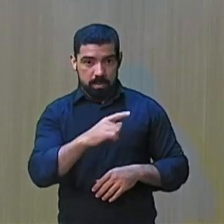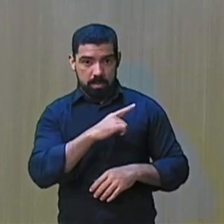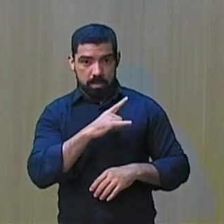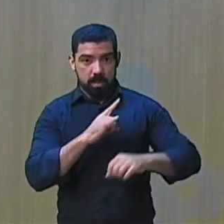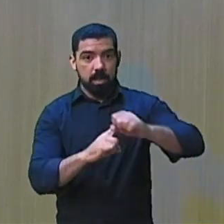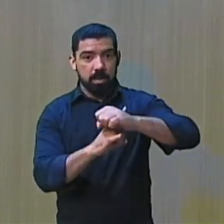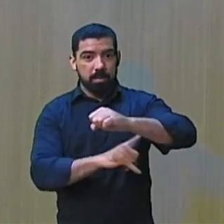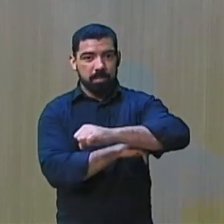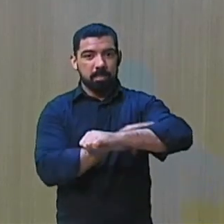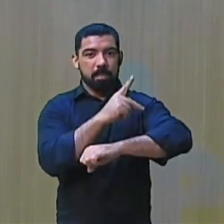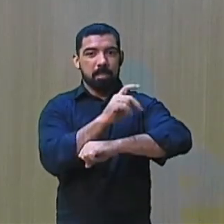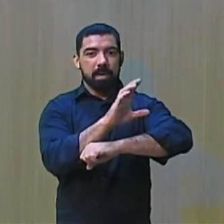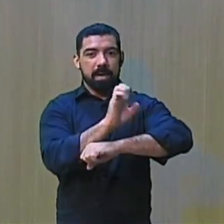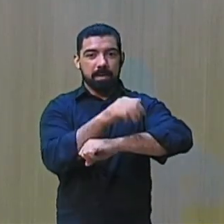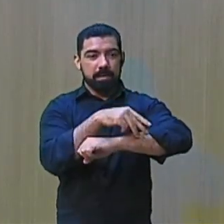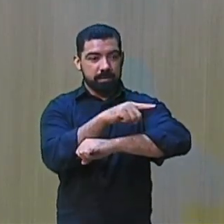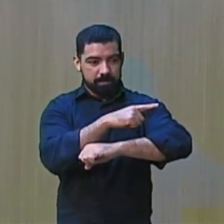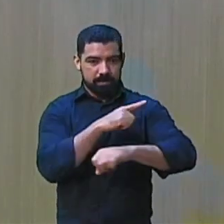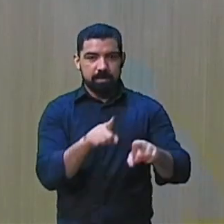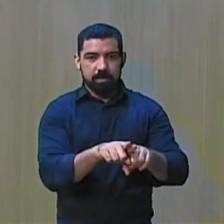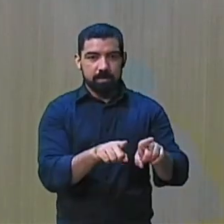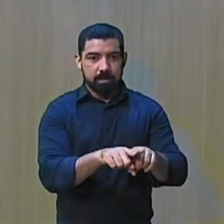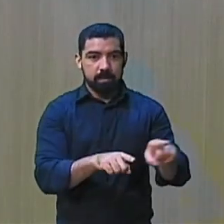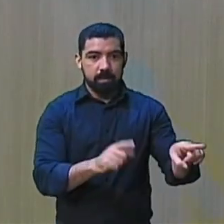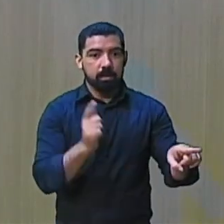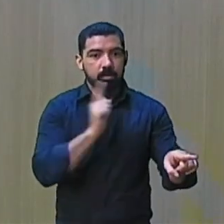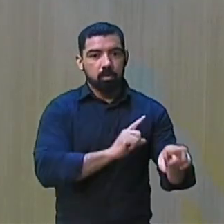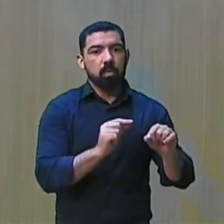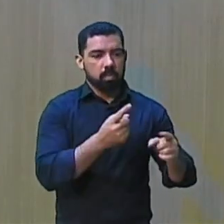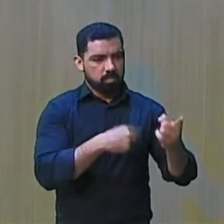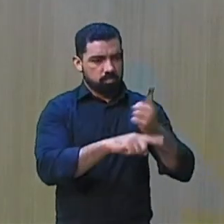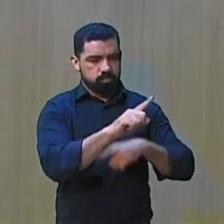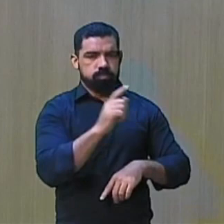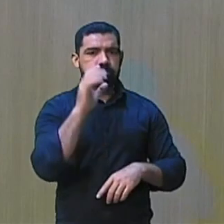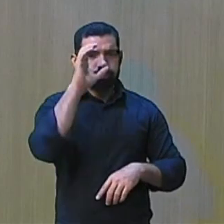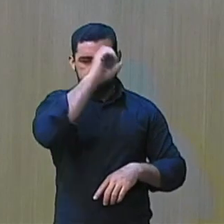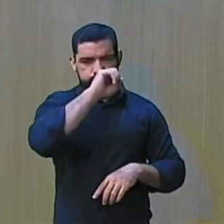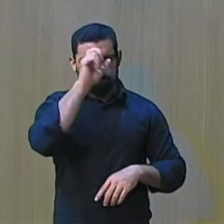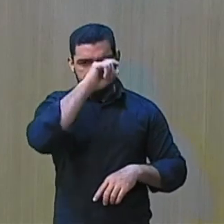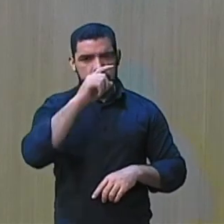portuário do Pecém esse jovens pudessem realmente